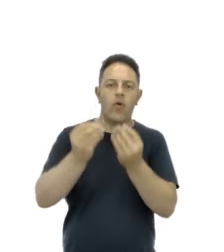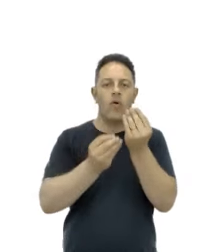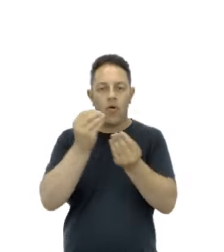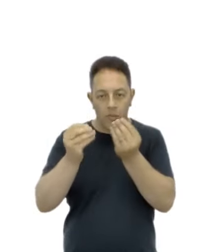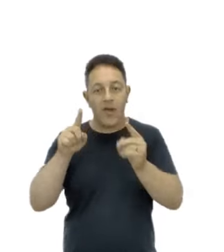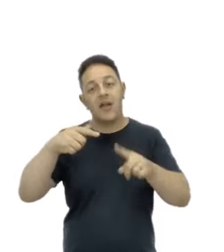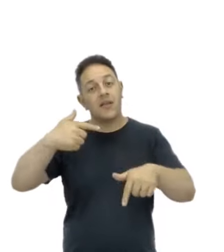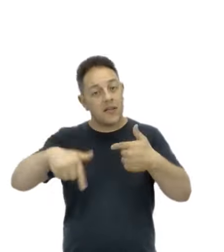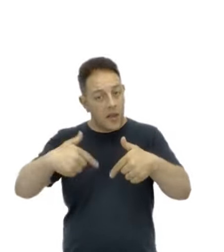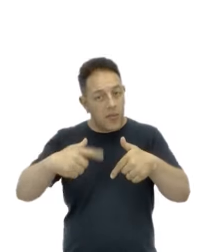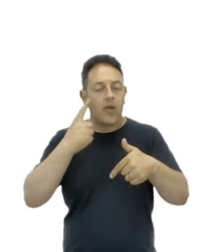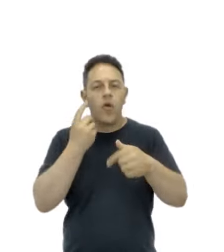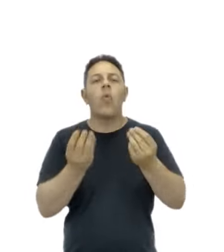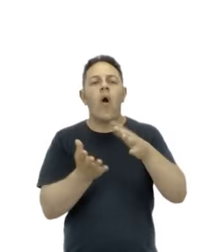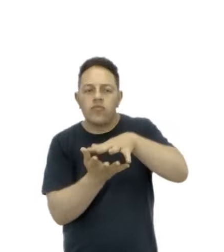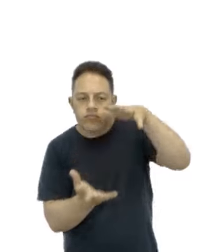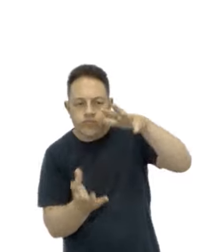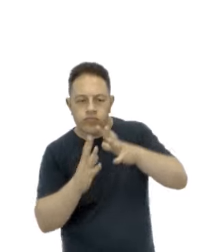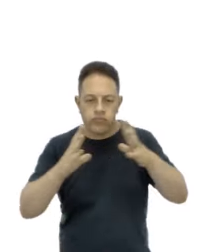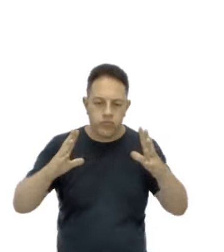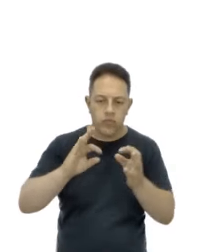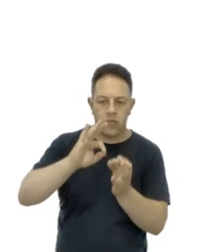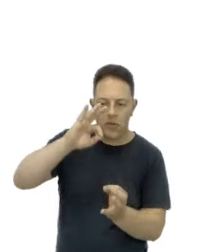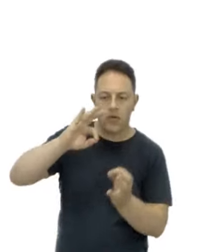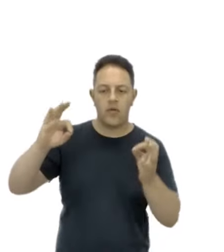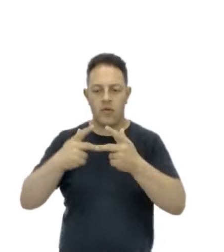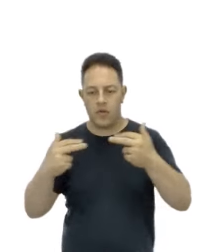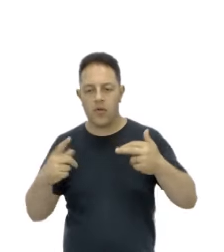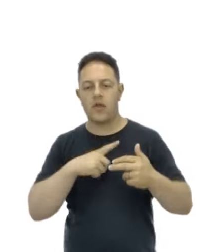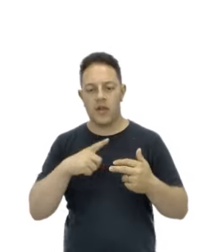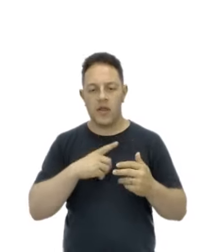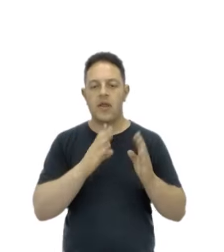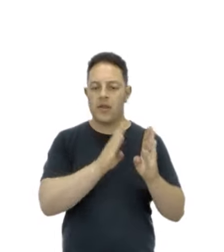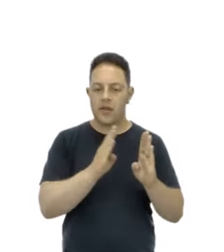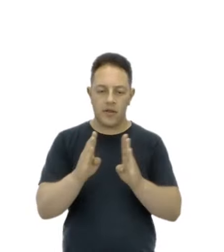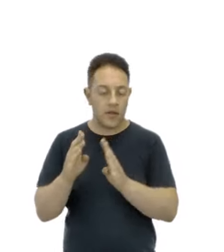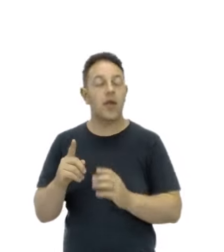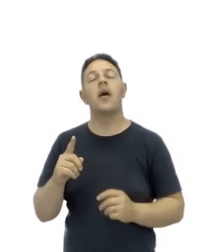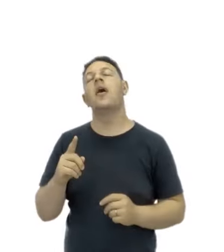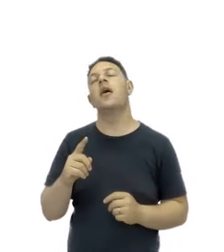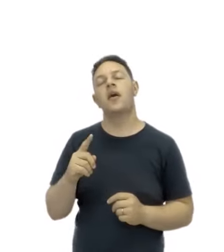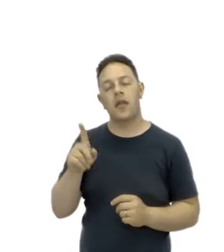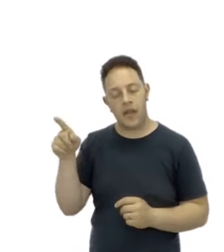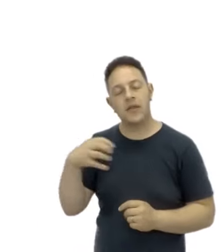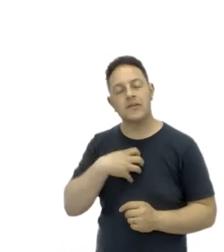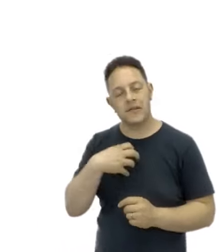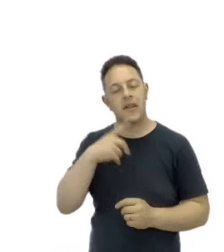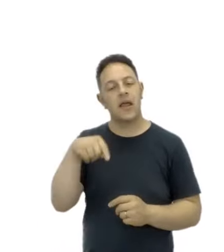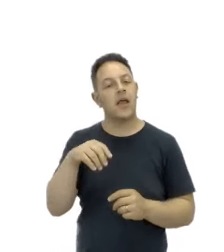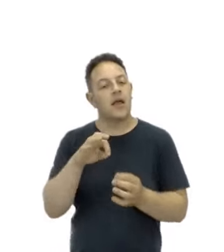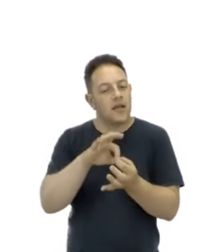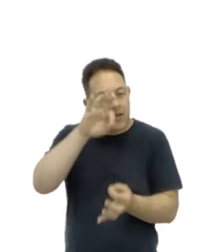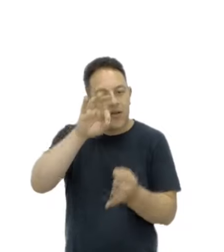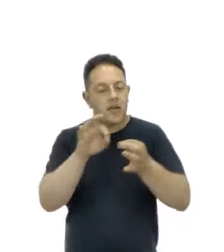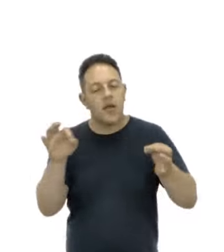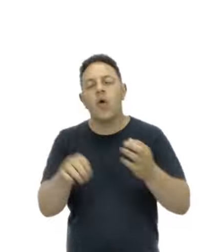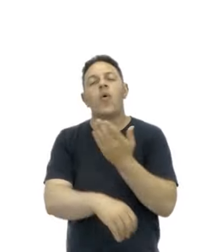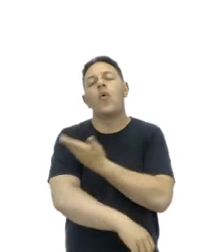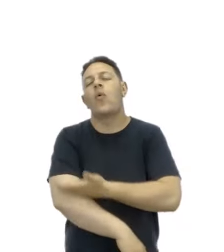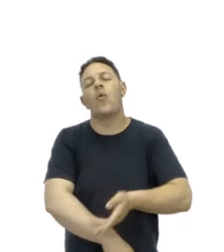a proporcionalidade. Isoformismo de medida é um termo não tão usual